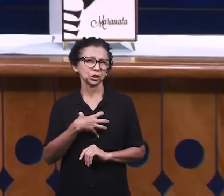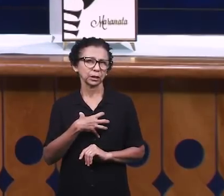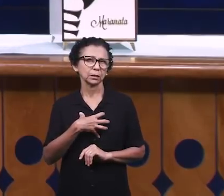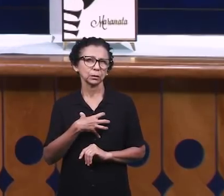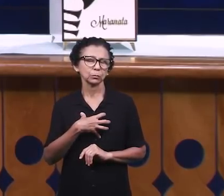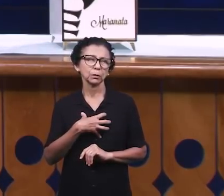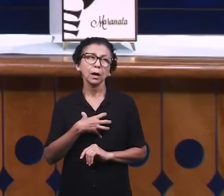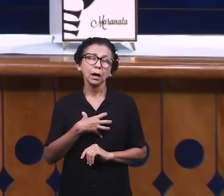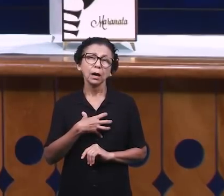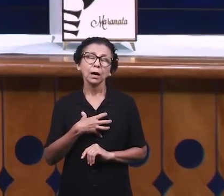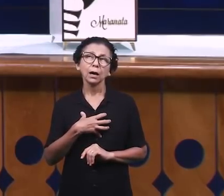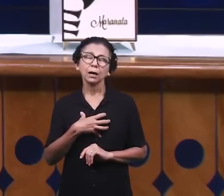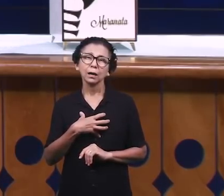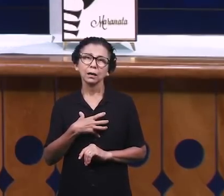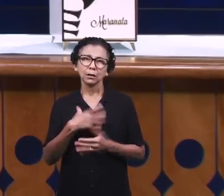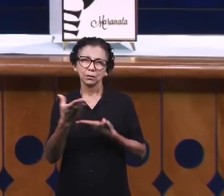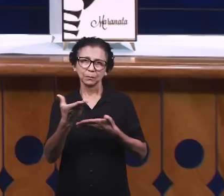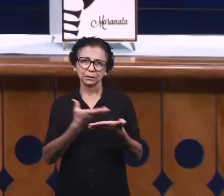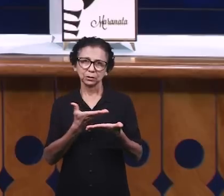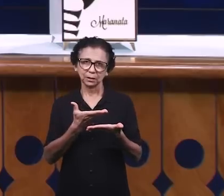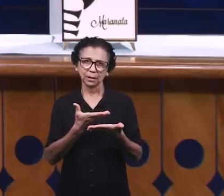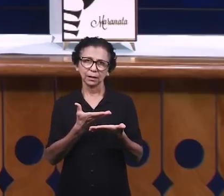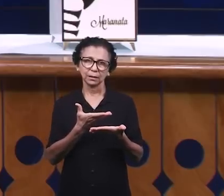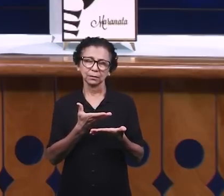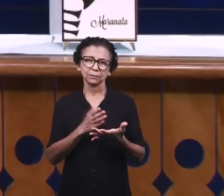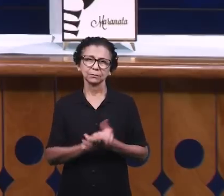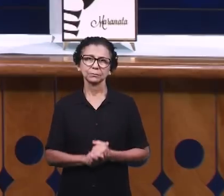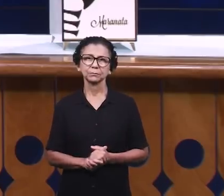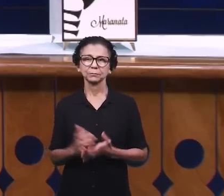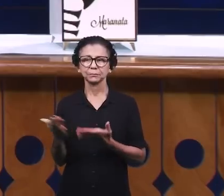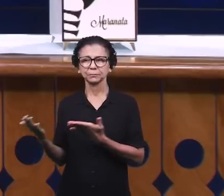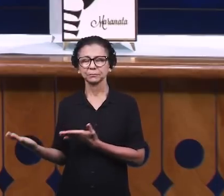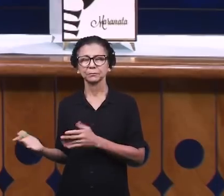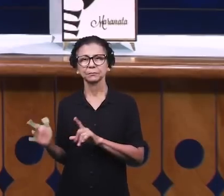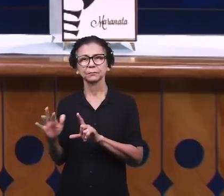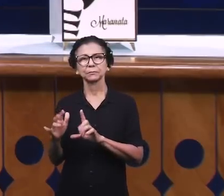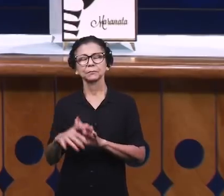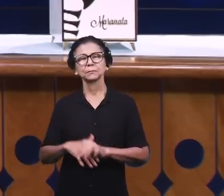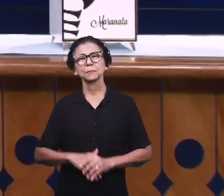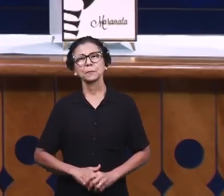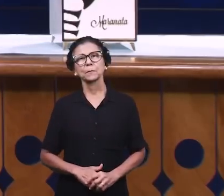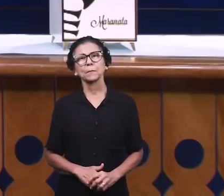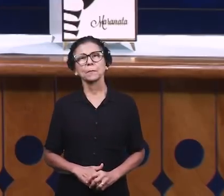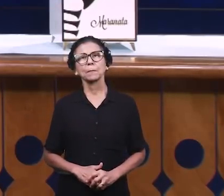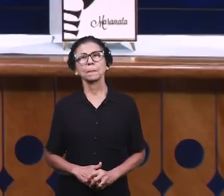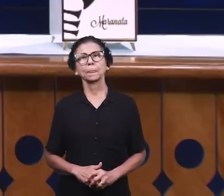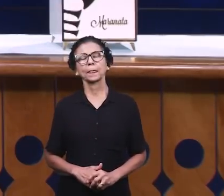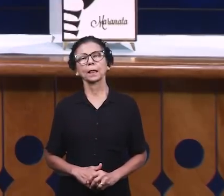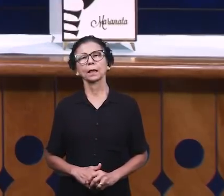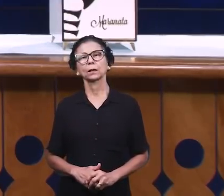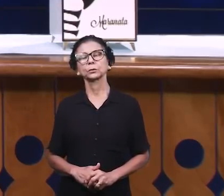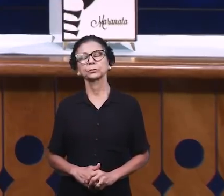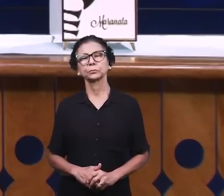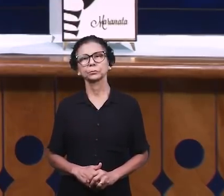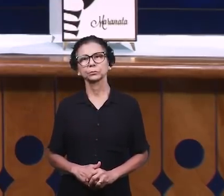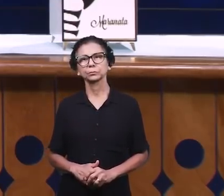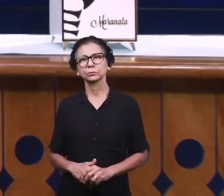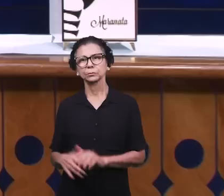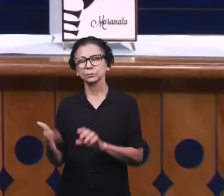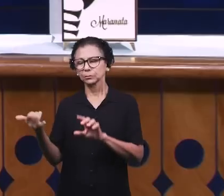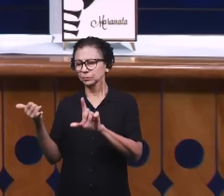você quer compartilhar isso conosco, interagir conosco, está aqui o QR Code que está aparecendo na tela. É só apontar a câmera do seu celular.